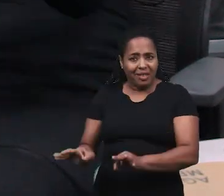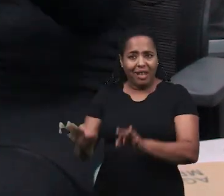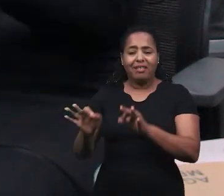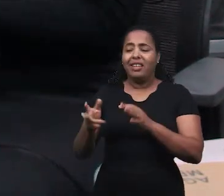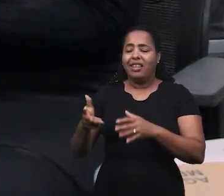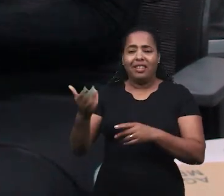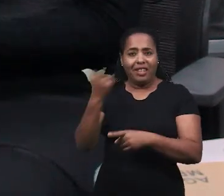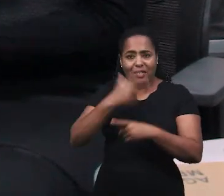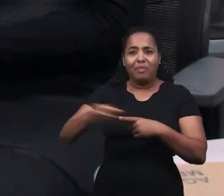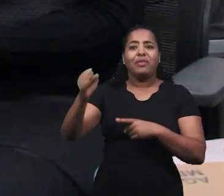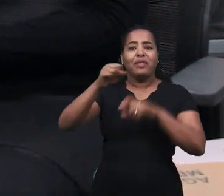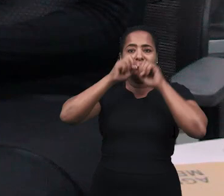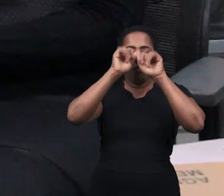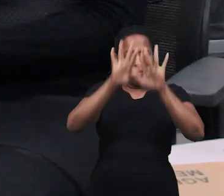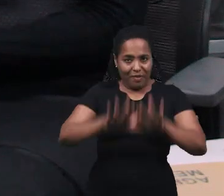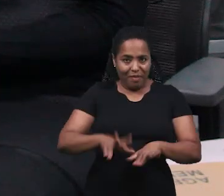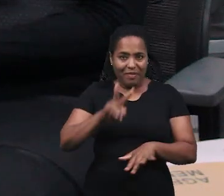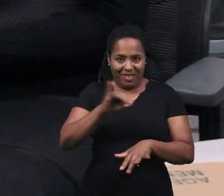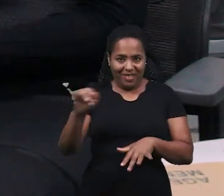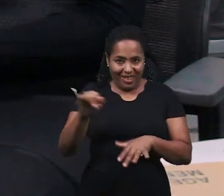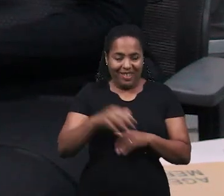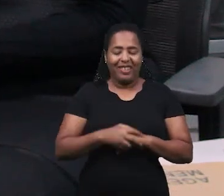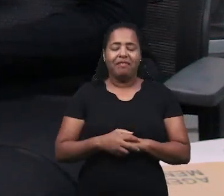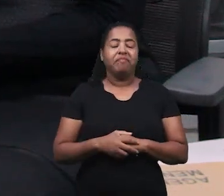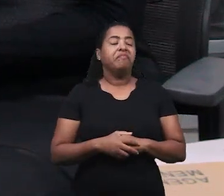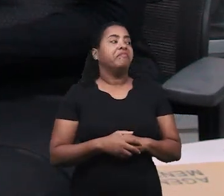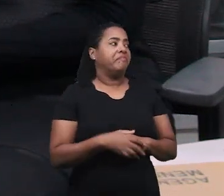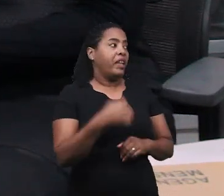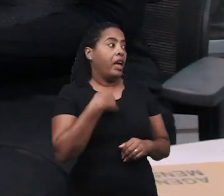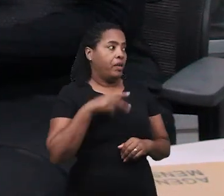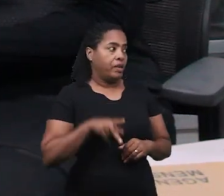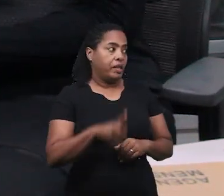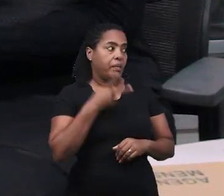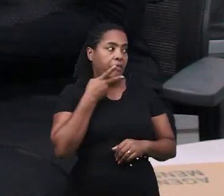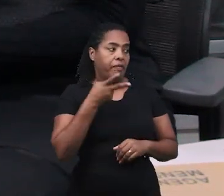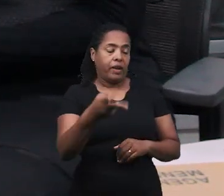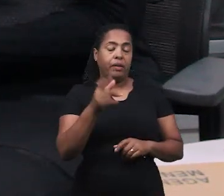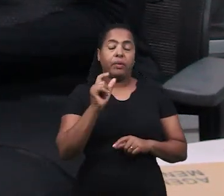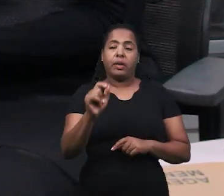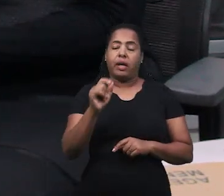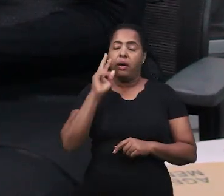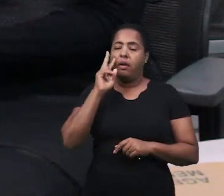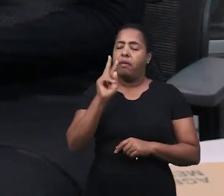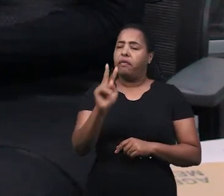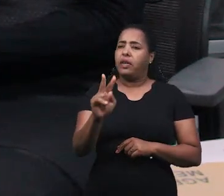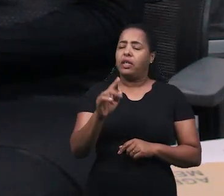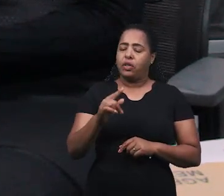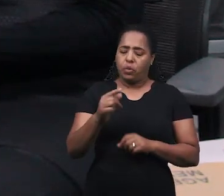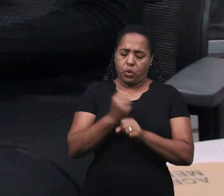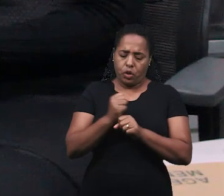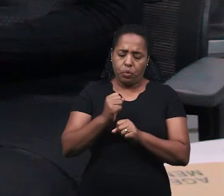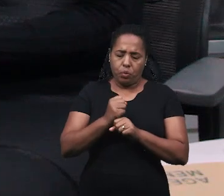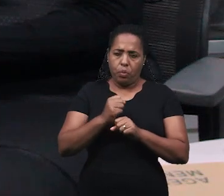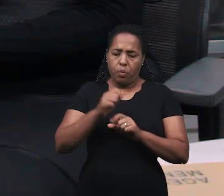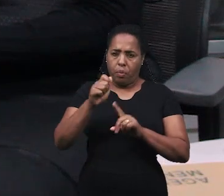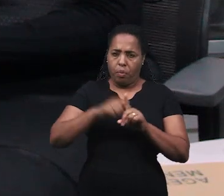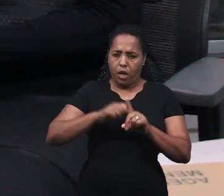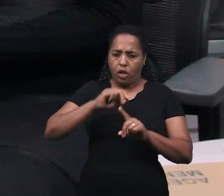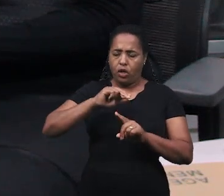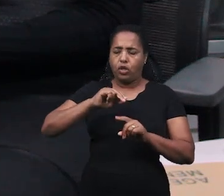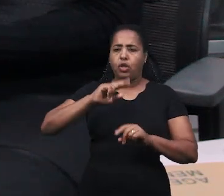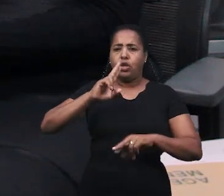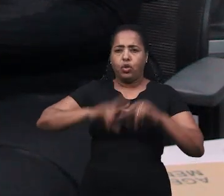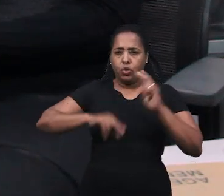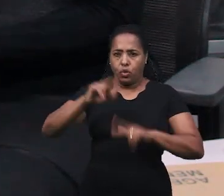nesse caminho e que nós vamos conseguir, vai ser uma bênção. Eu sempre digo, quando eu vejo, nós estamos esse ano, em